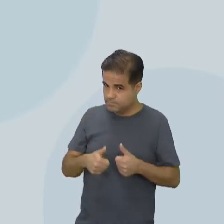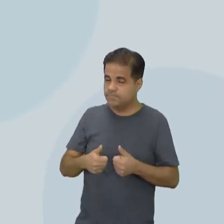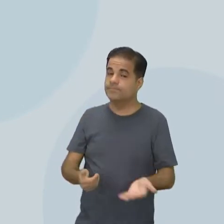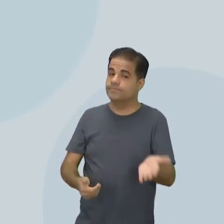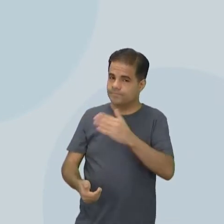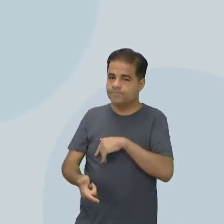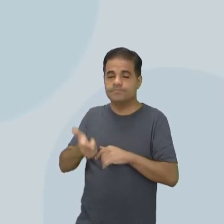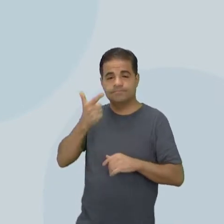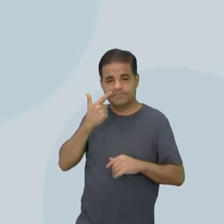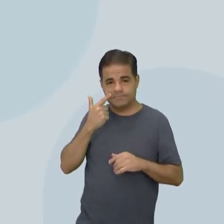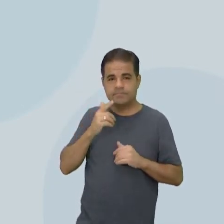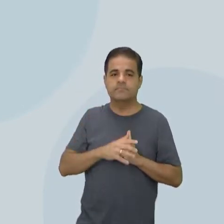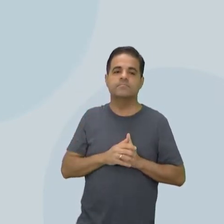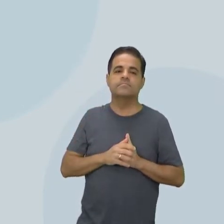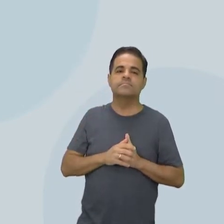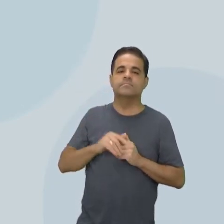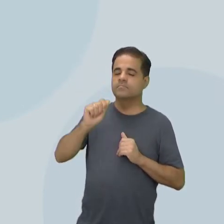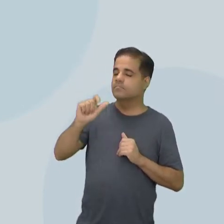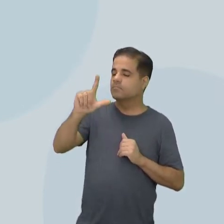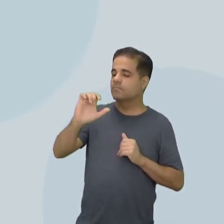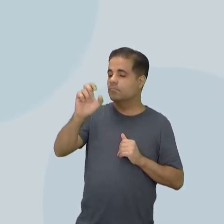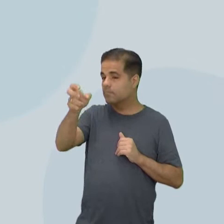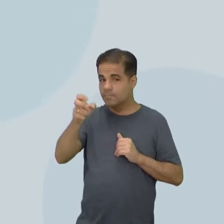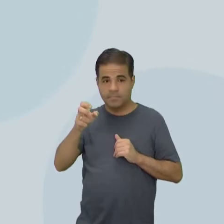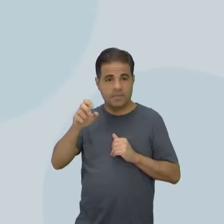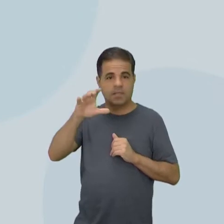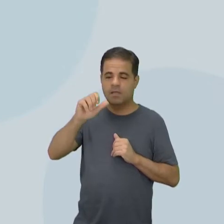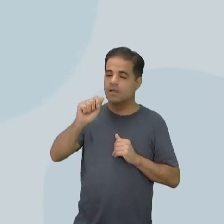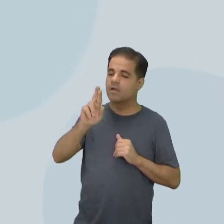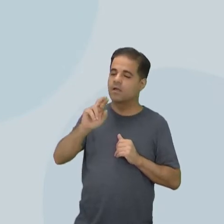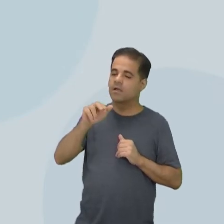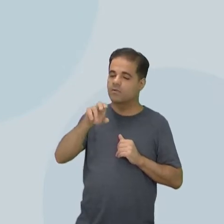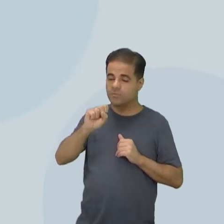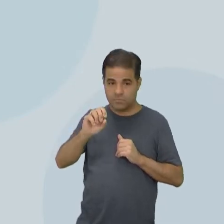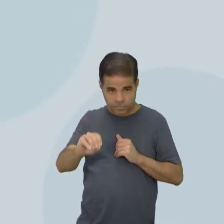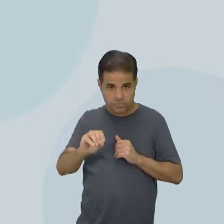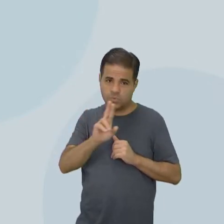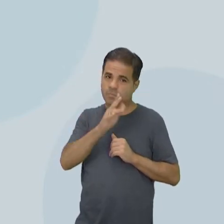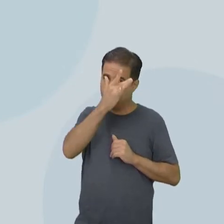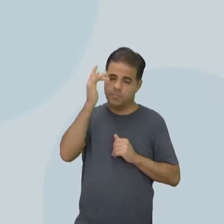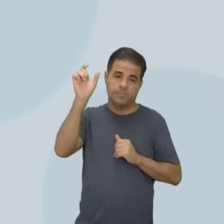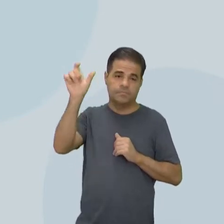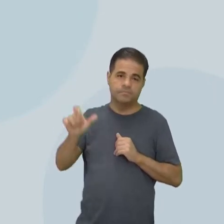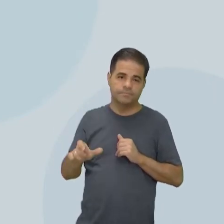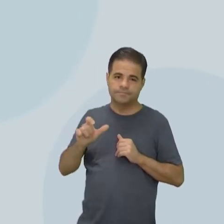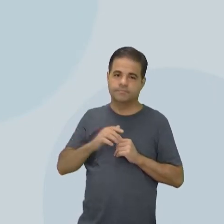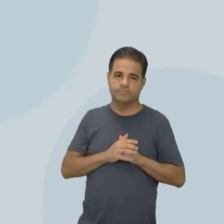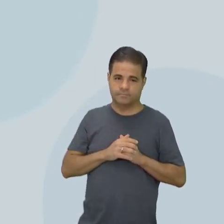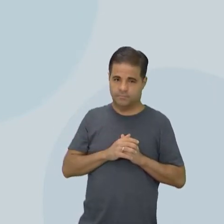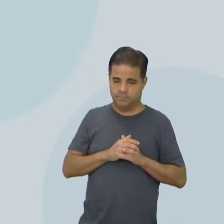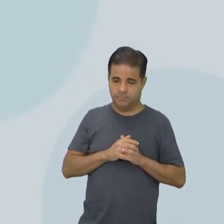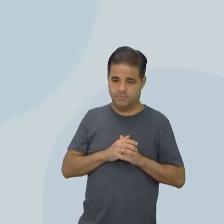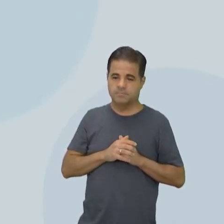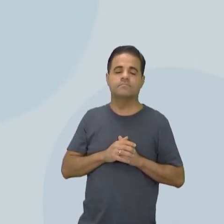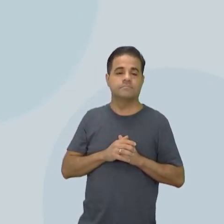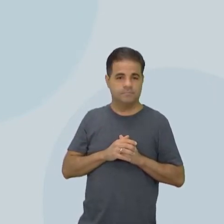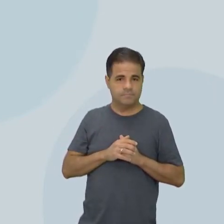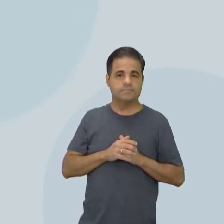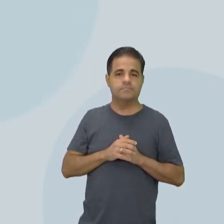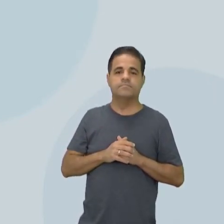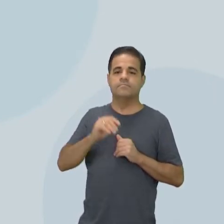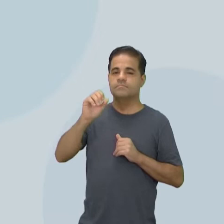lá. Alex Caruso é o nome de uma pessoa, com certeza. Reviews no...